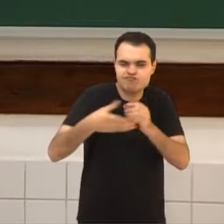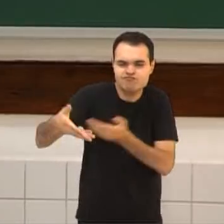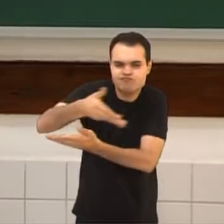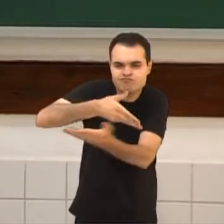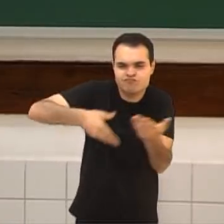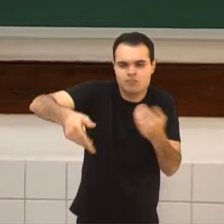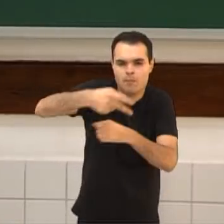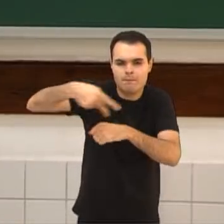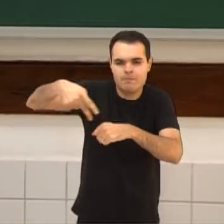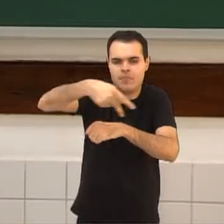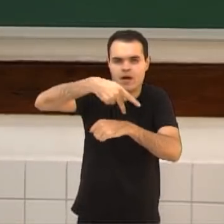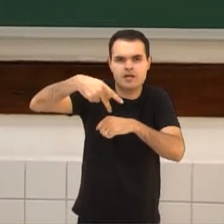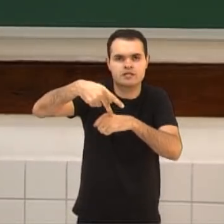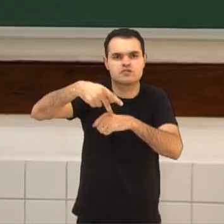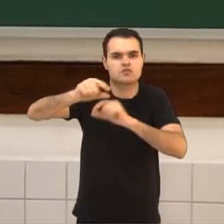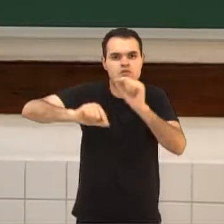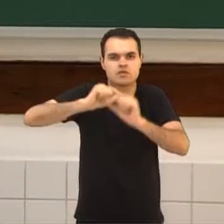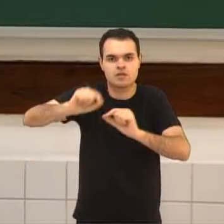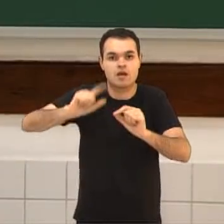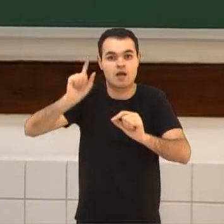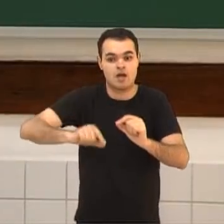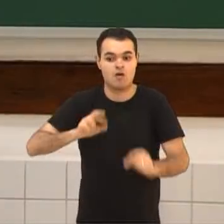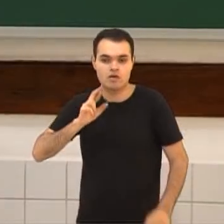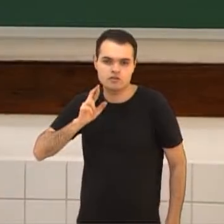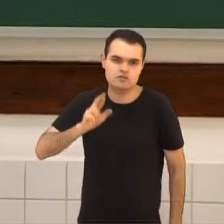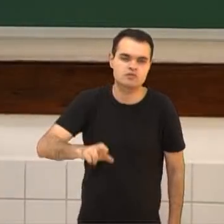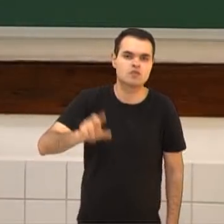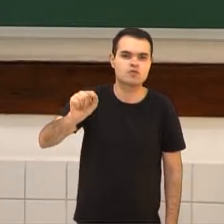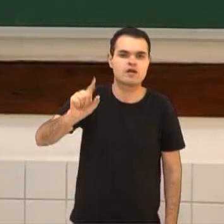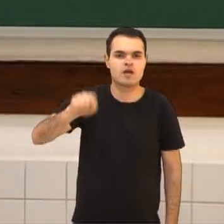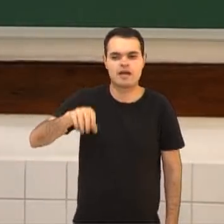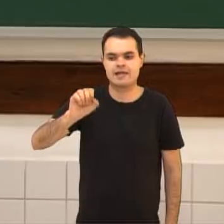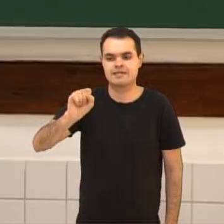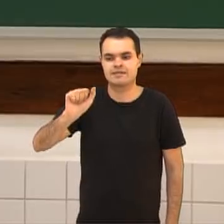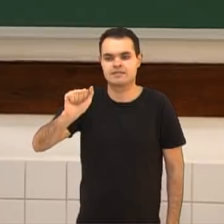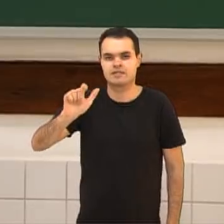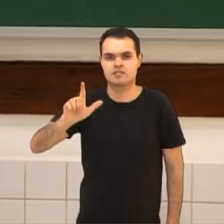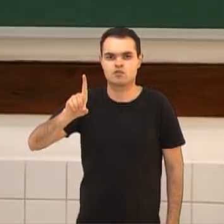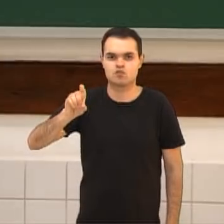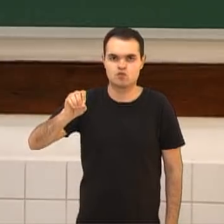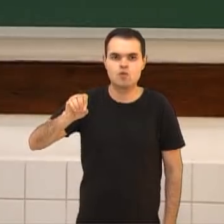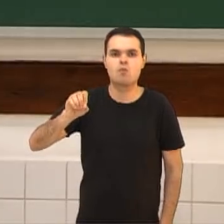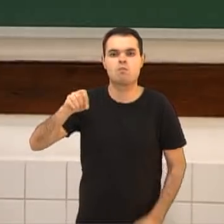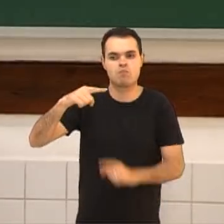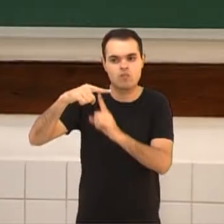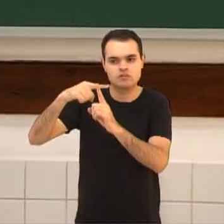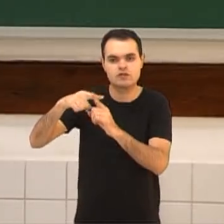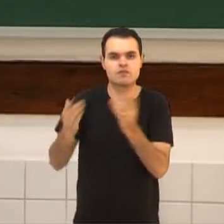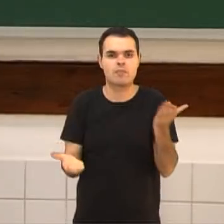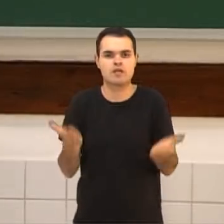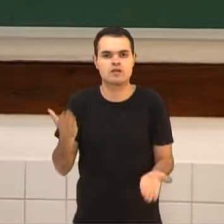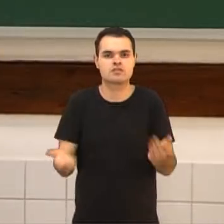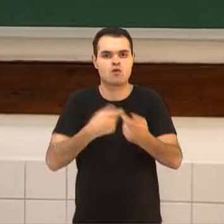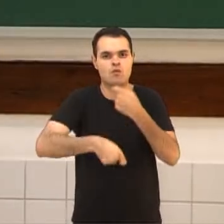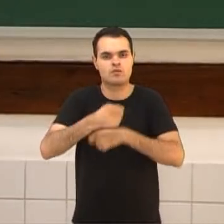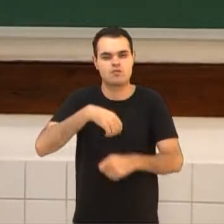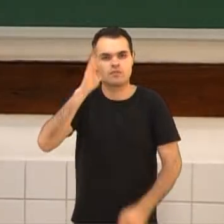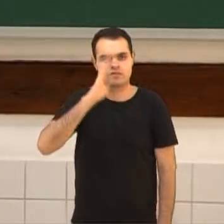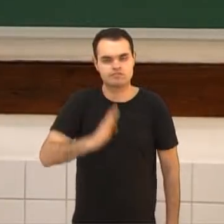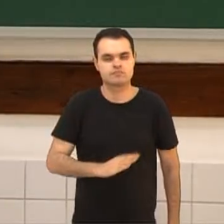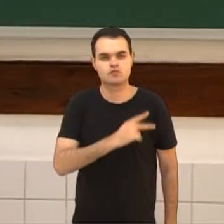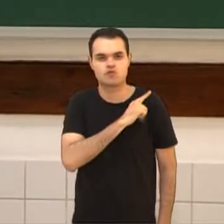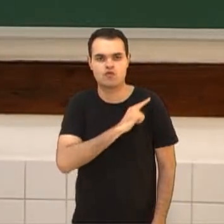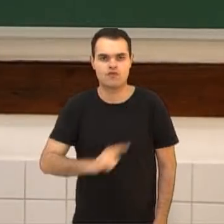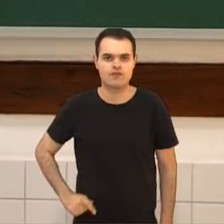países emergentes, dando como resultado saldos positivos na balança comercial brasileira, e o